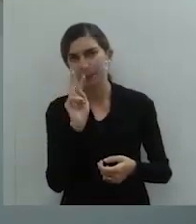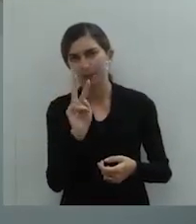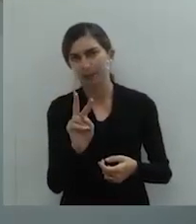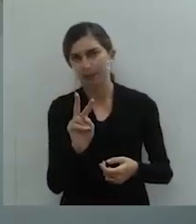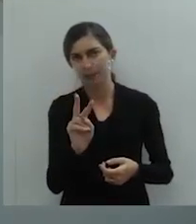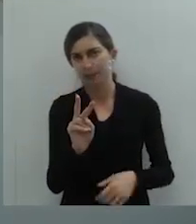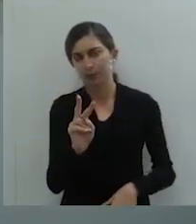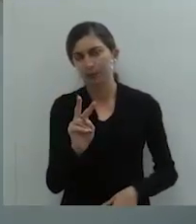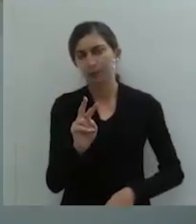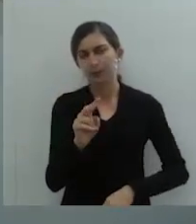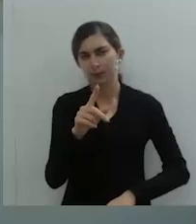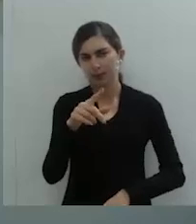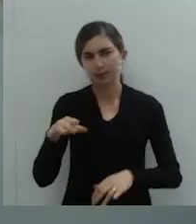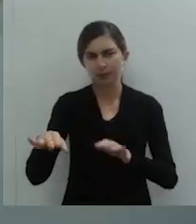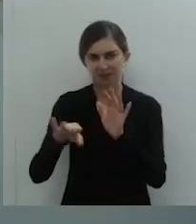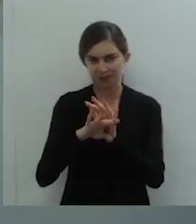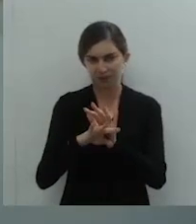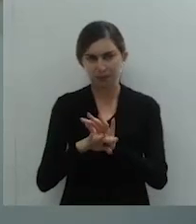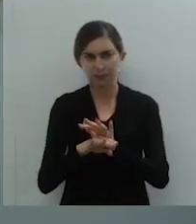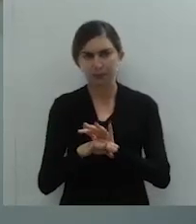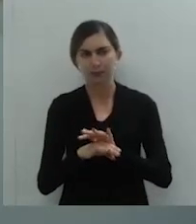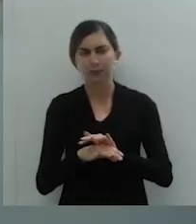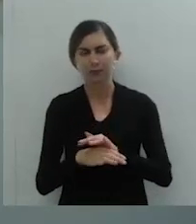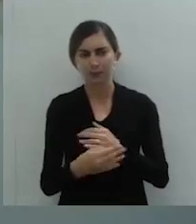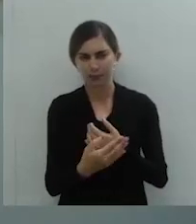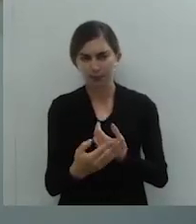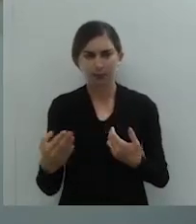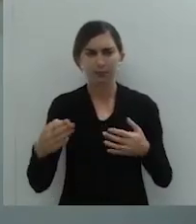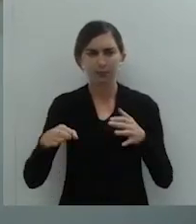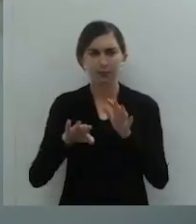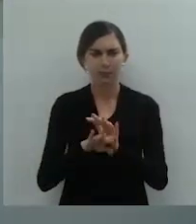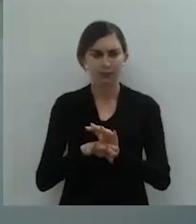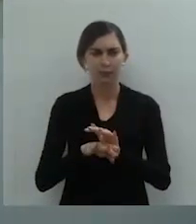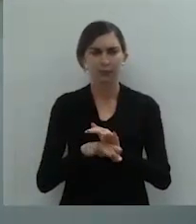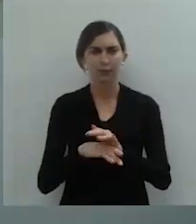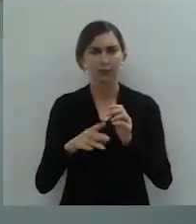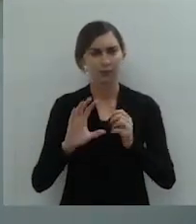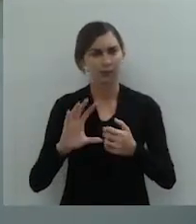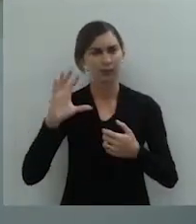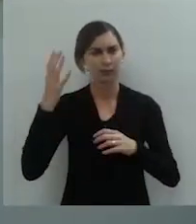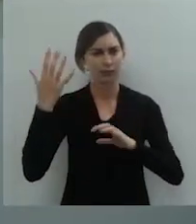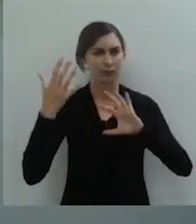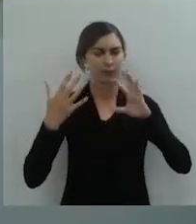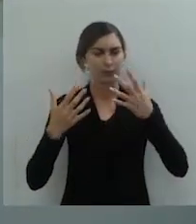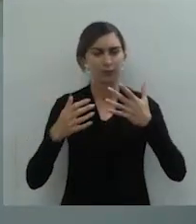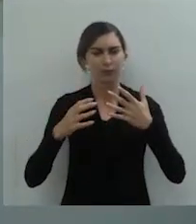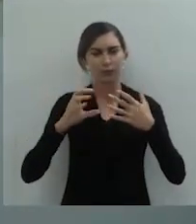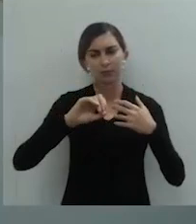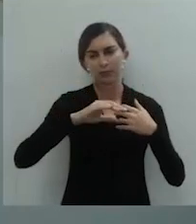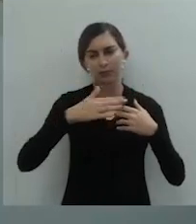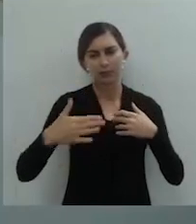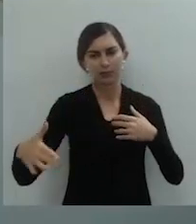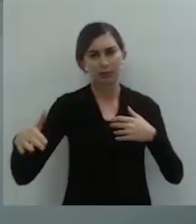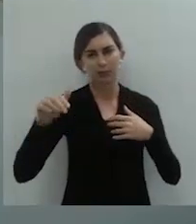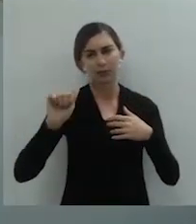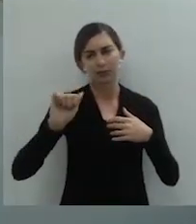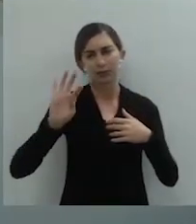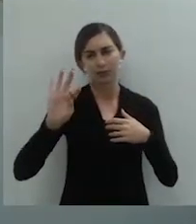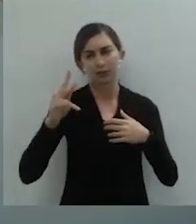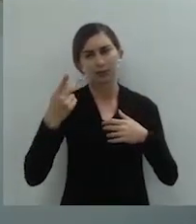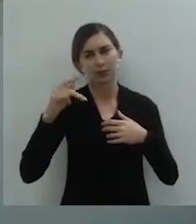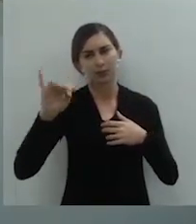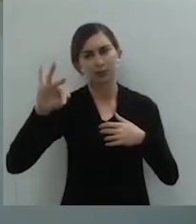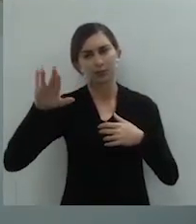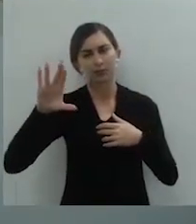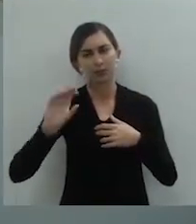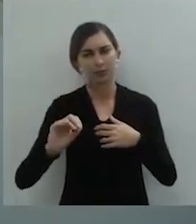observemos essa chegada. E essa chegada, ela acontece pelo Oceano Atlântico. Porque